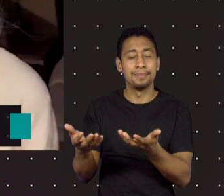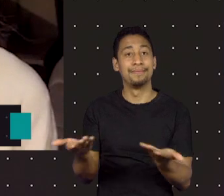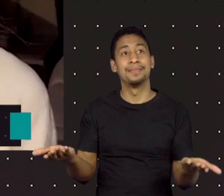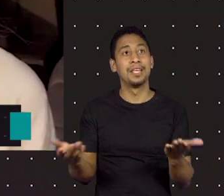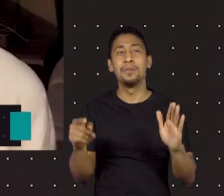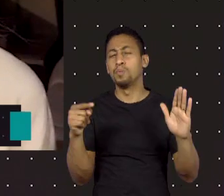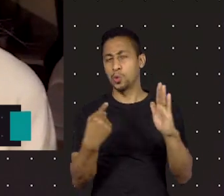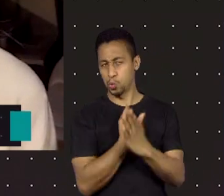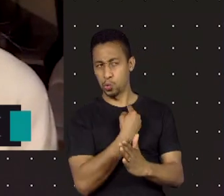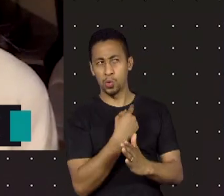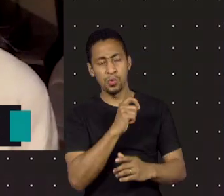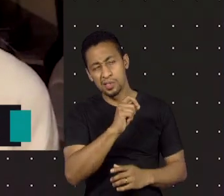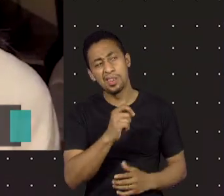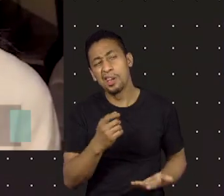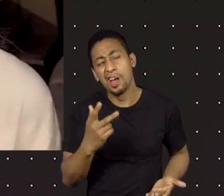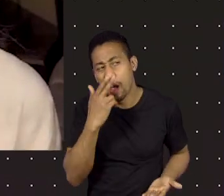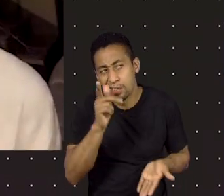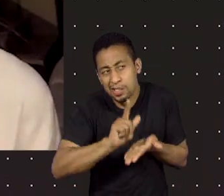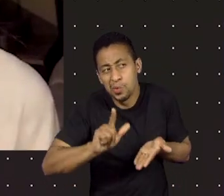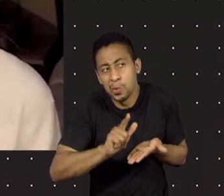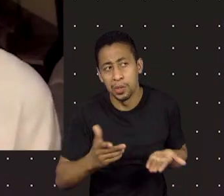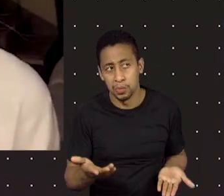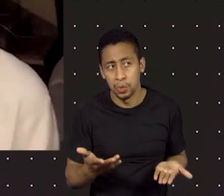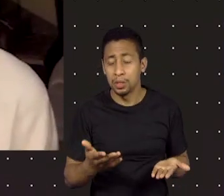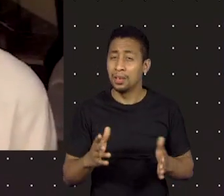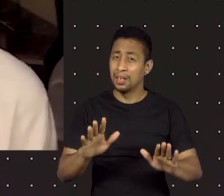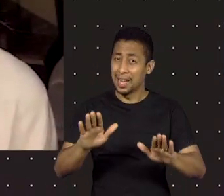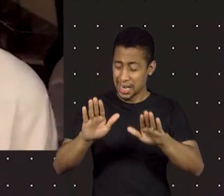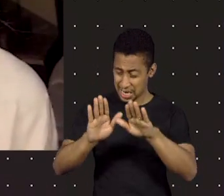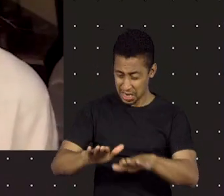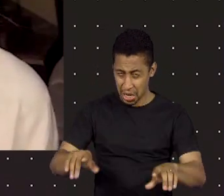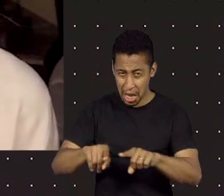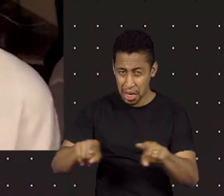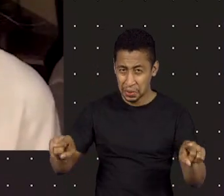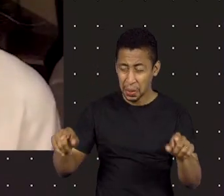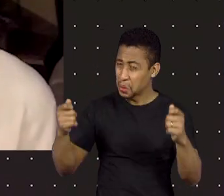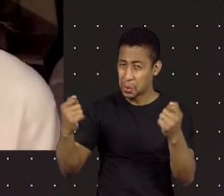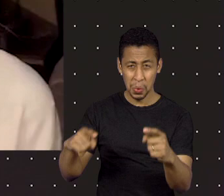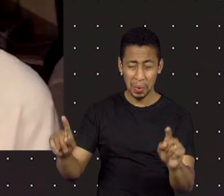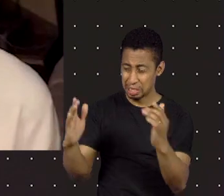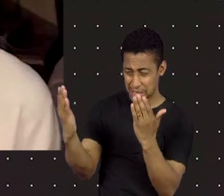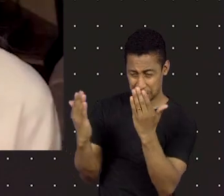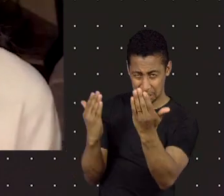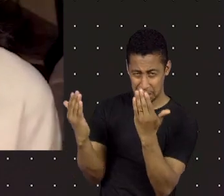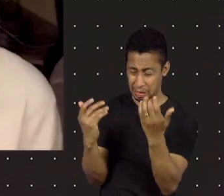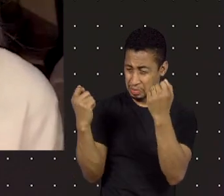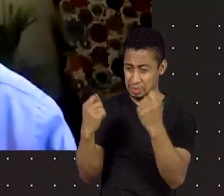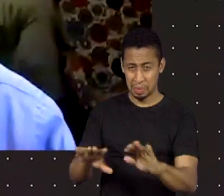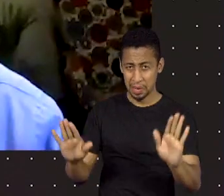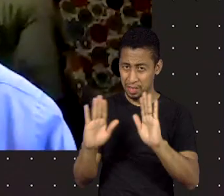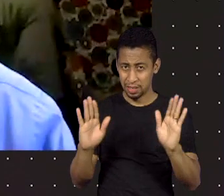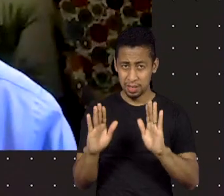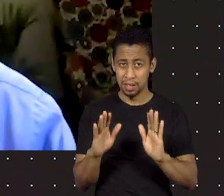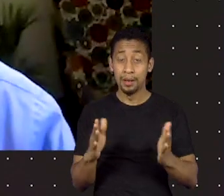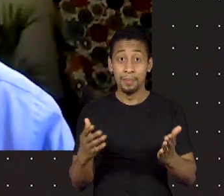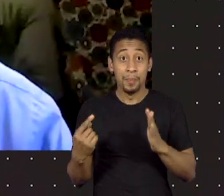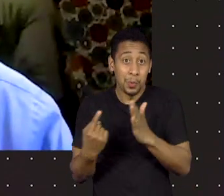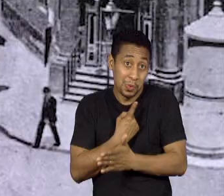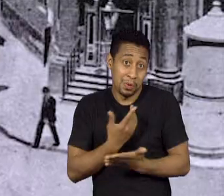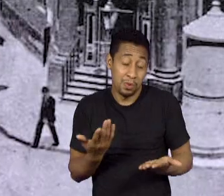Ele falava, criança não precisa de terapia, dá um lápis, um